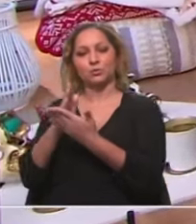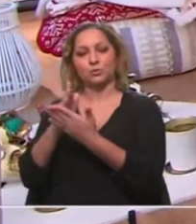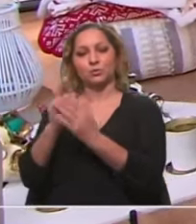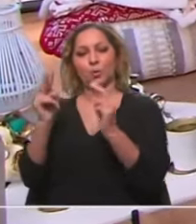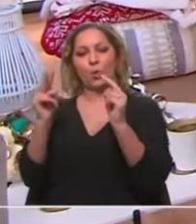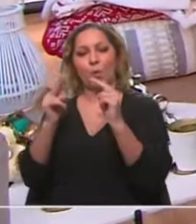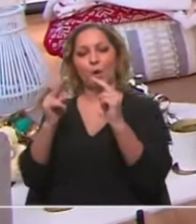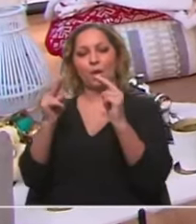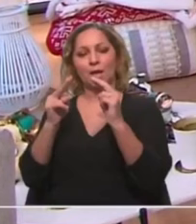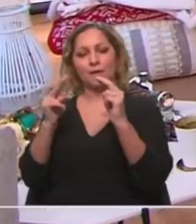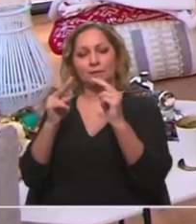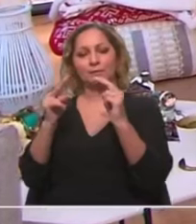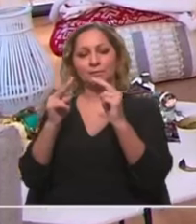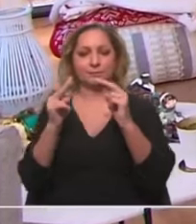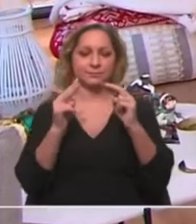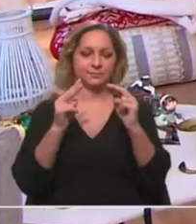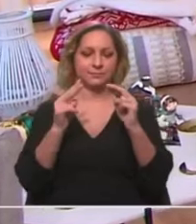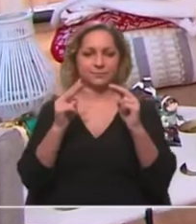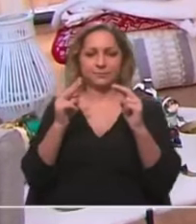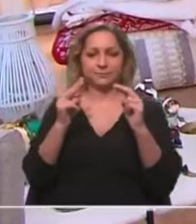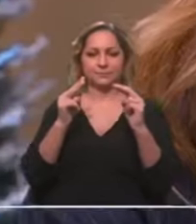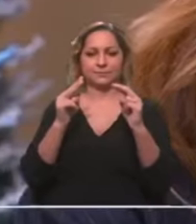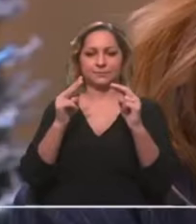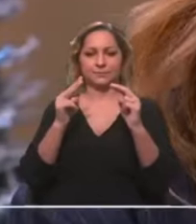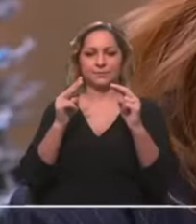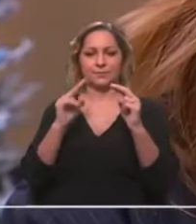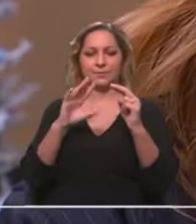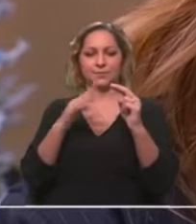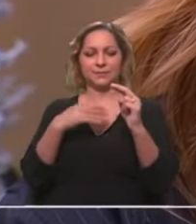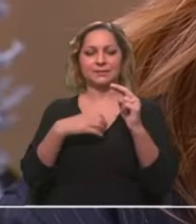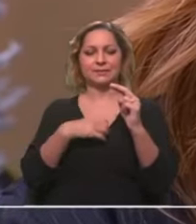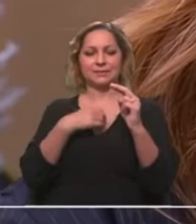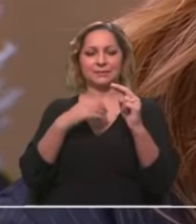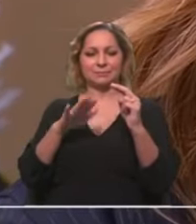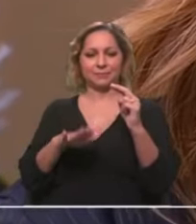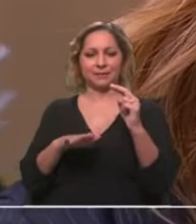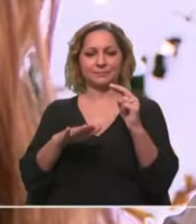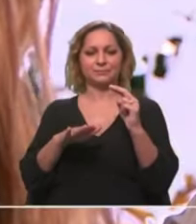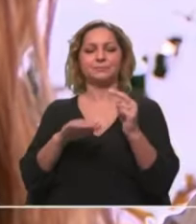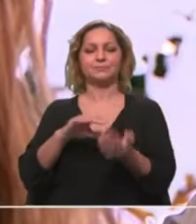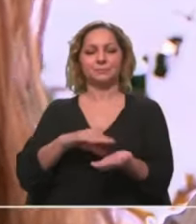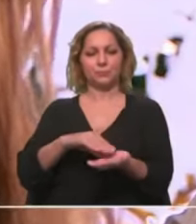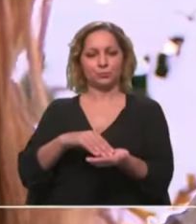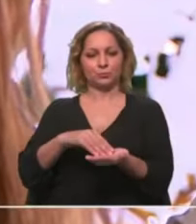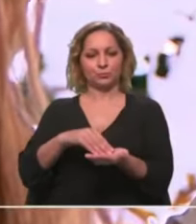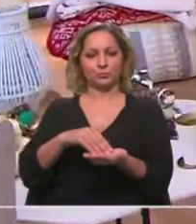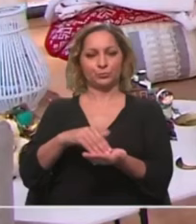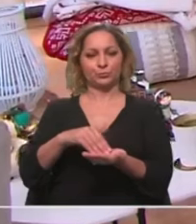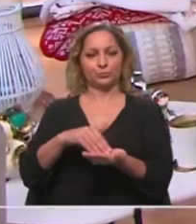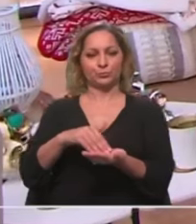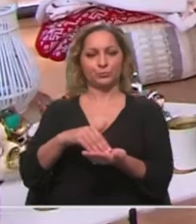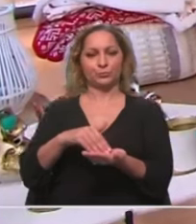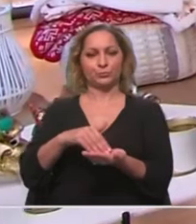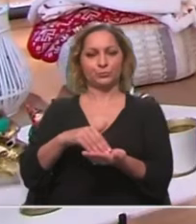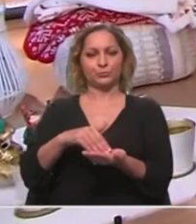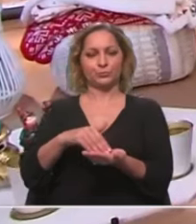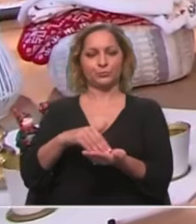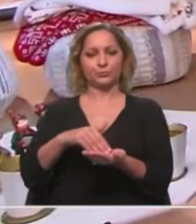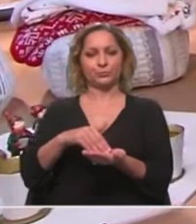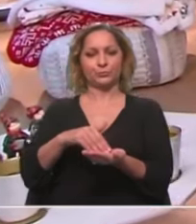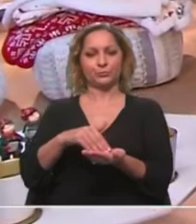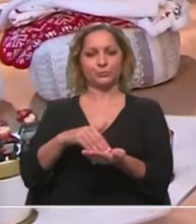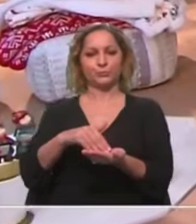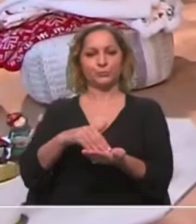olhar compenetrado entre os dois. Bora lá. Quando tu sentires, vais parar. Podes começar a deslizar. Quando quiseres, tu paras. Quando tu